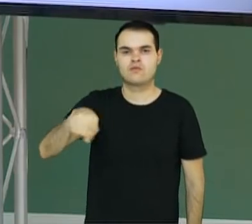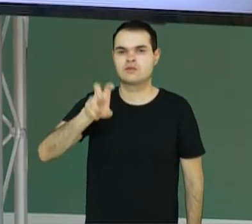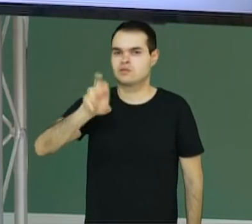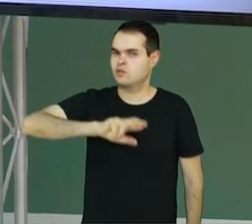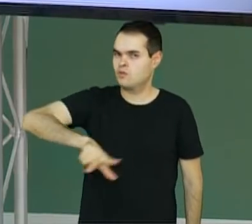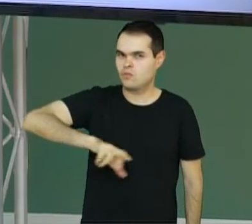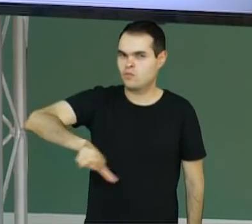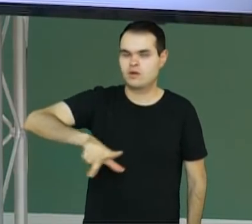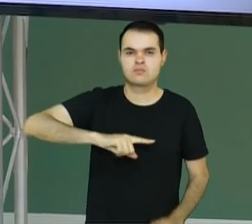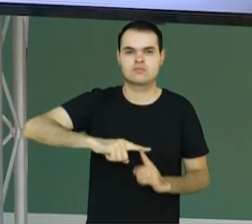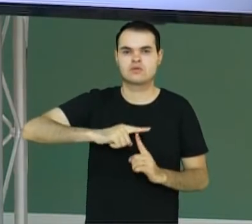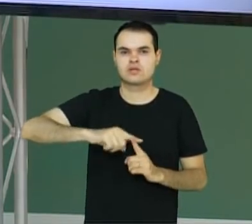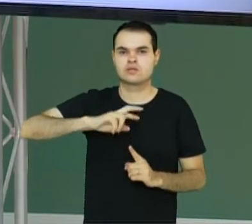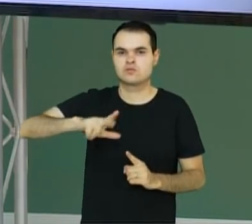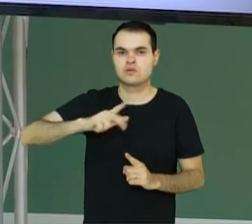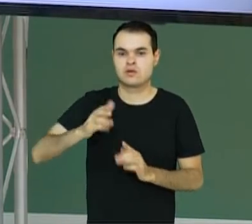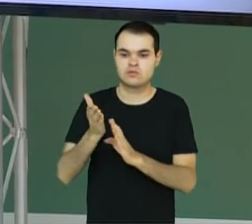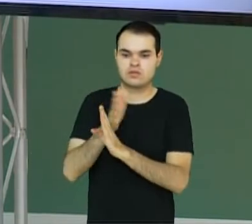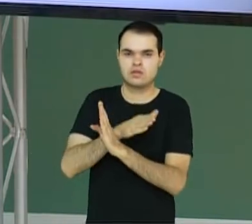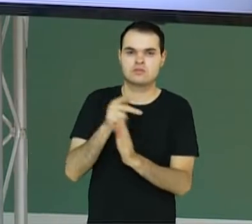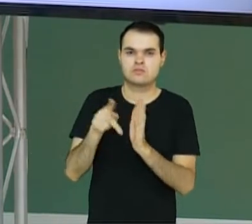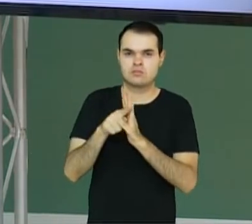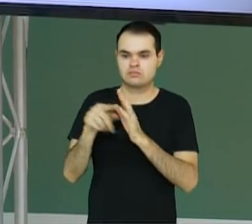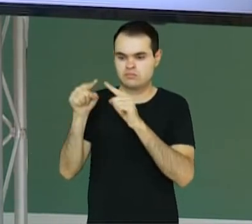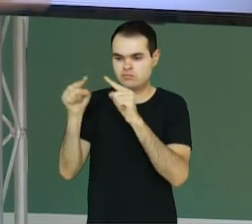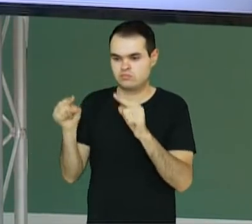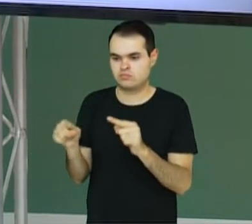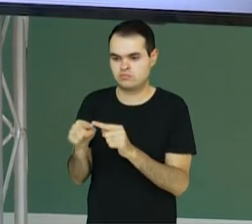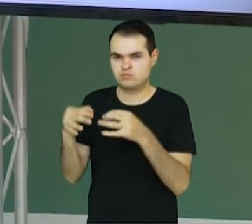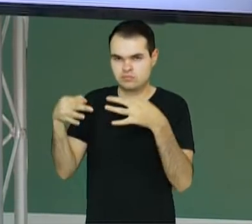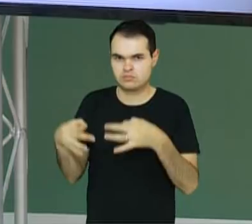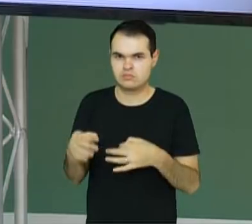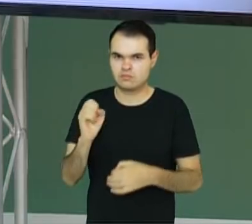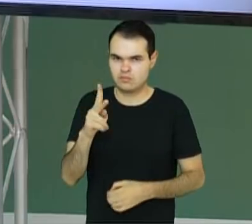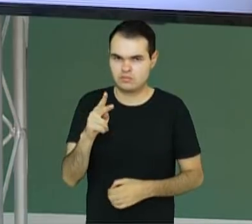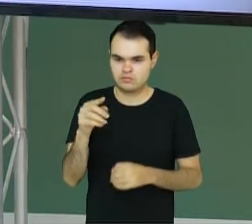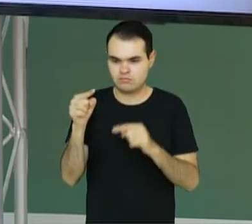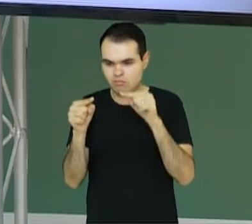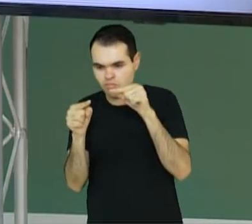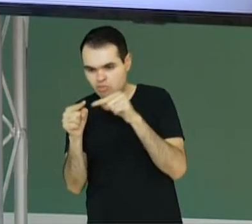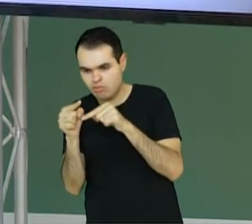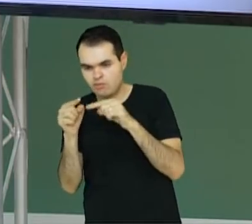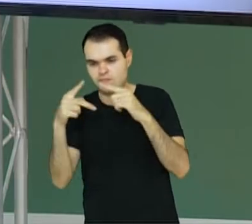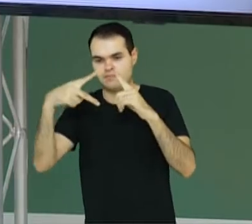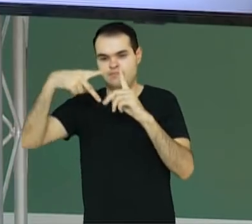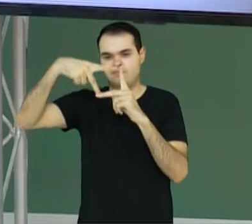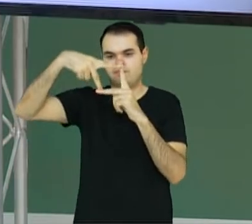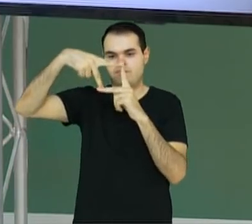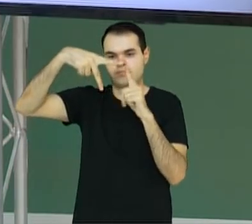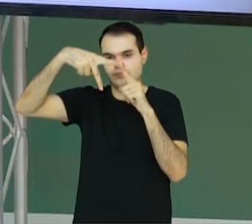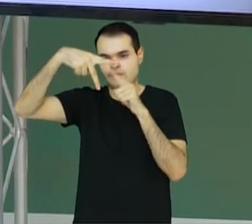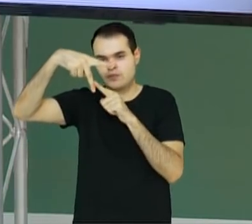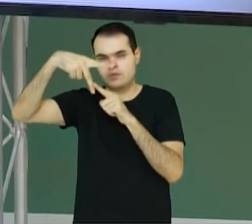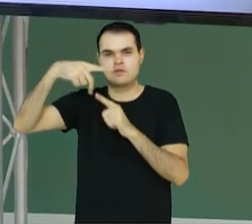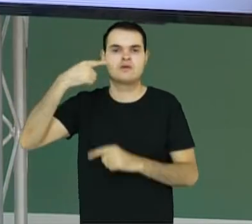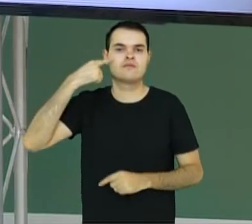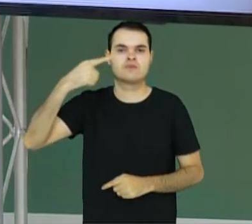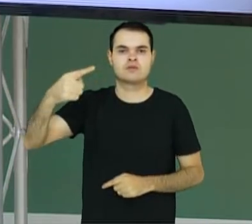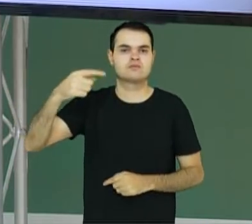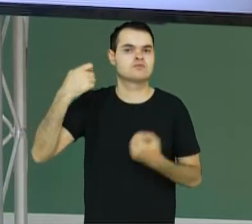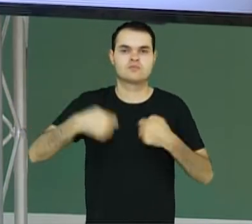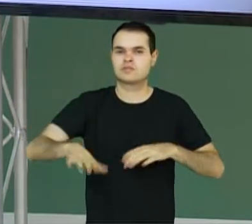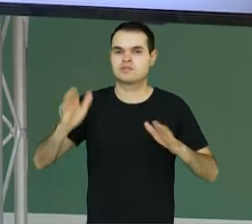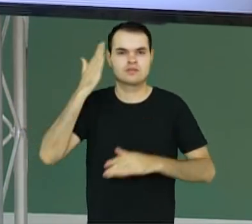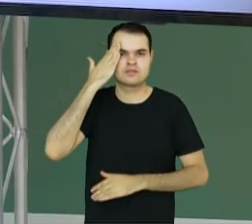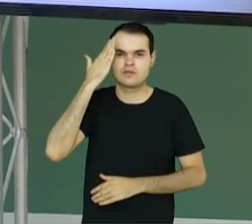porque não é lado da malha quadriculada. Aqui também não. Tá, professor? E como que eu faço? Lembre de área do triângulo. Você não precisa